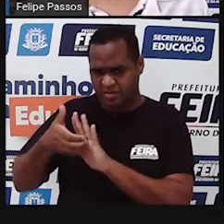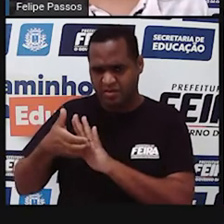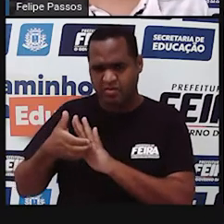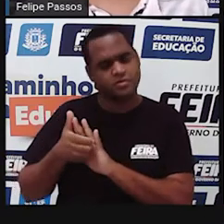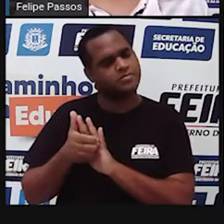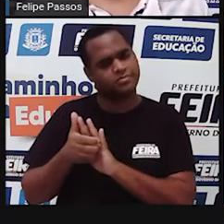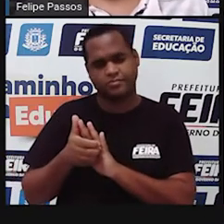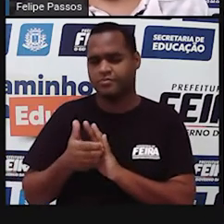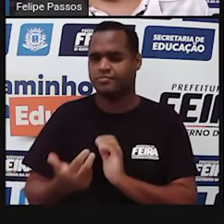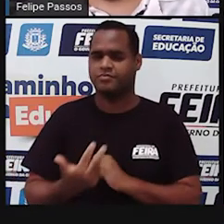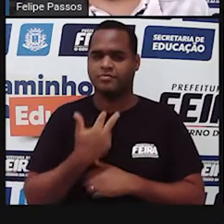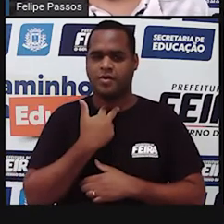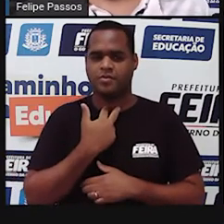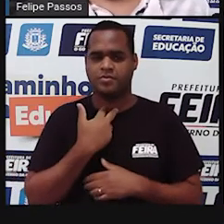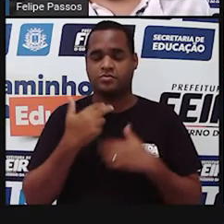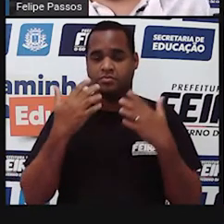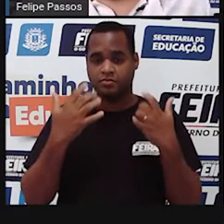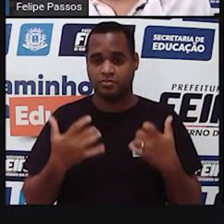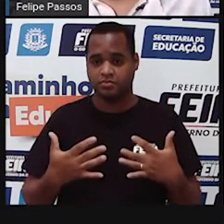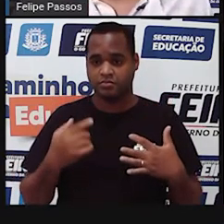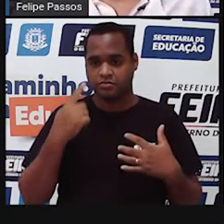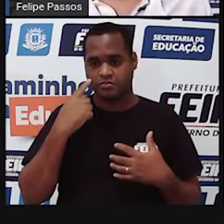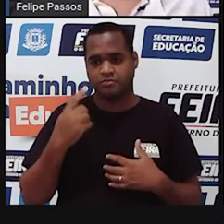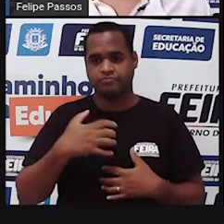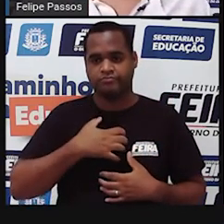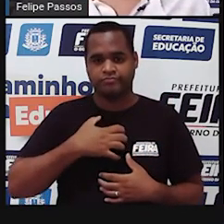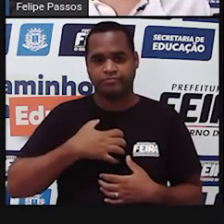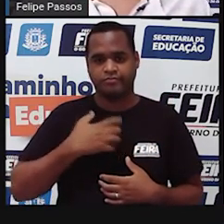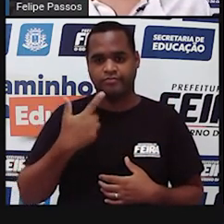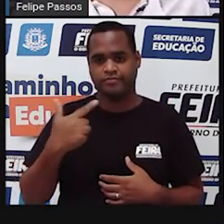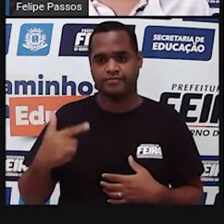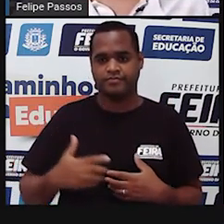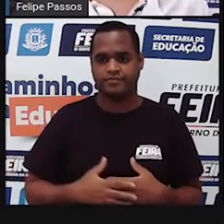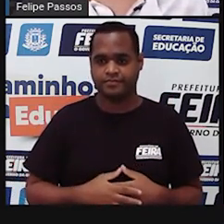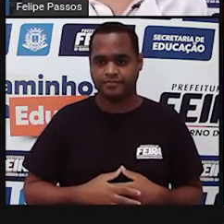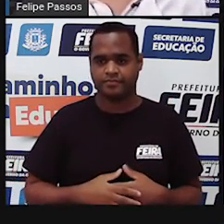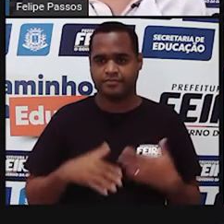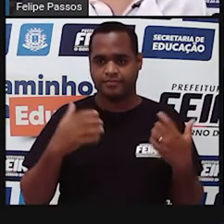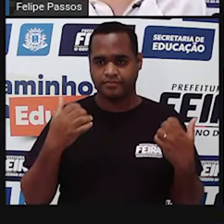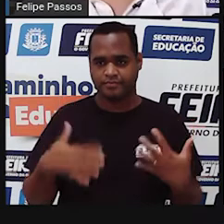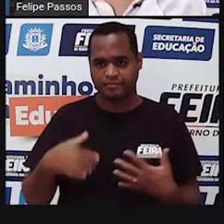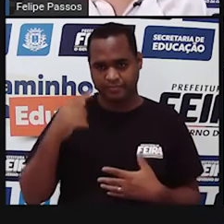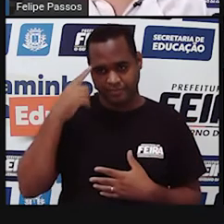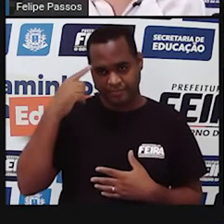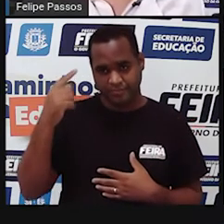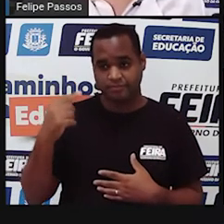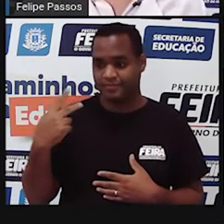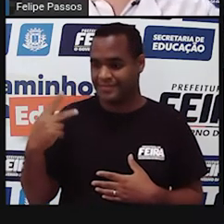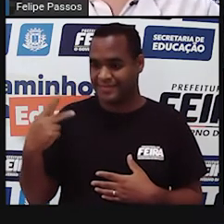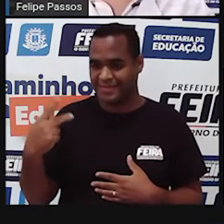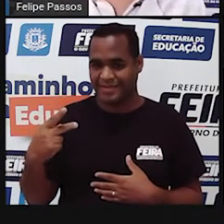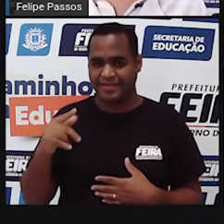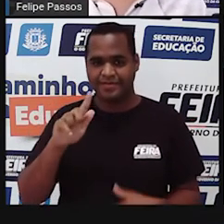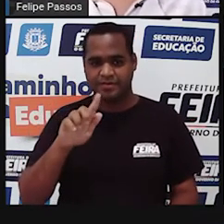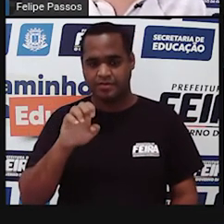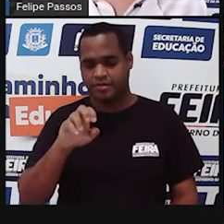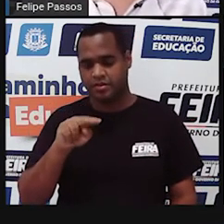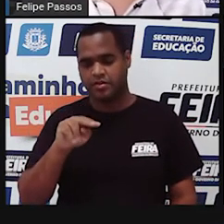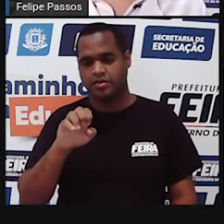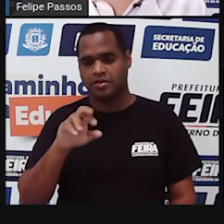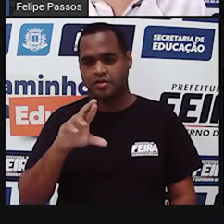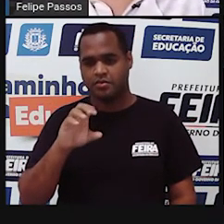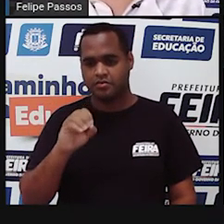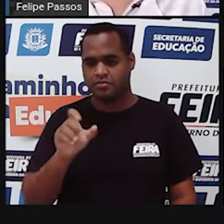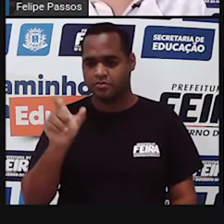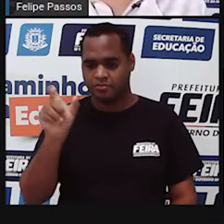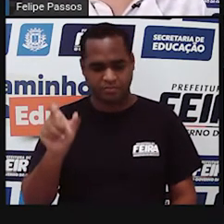né? Não faz o menor sentido. Outro fator que gera exclusão é o gênero. Infelizmente, as mulheres, elas